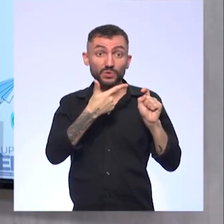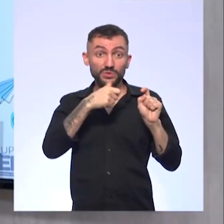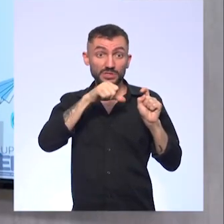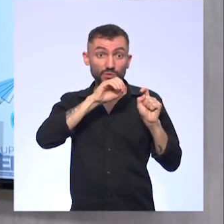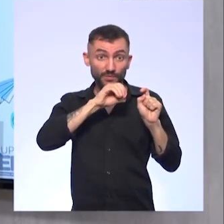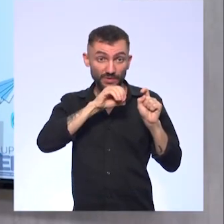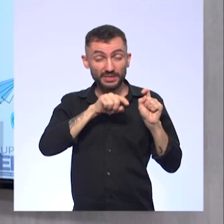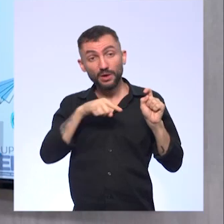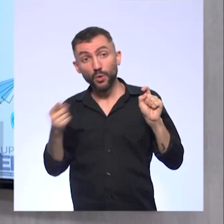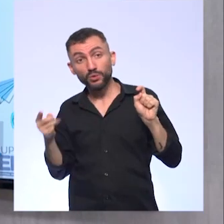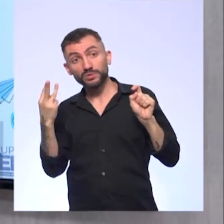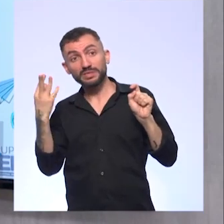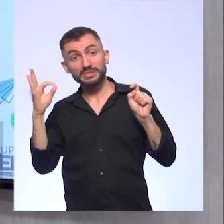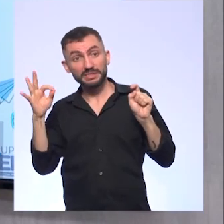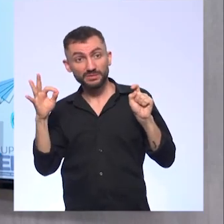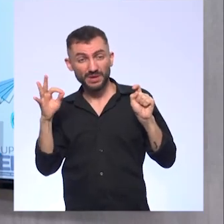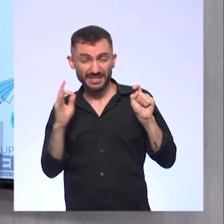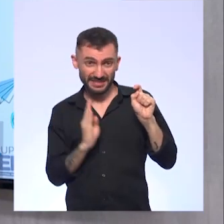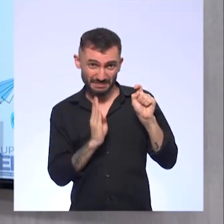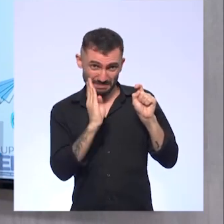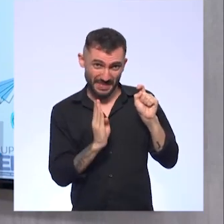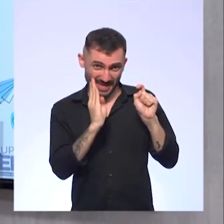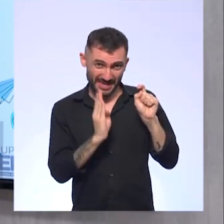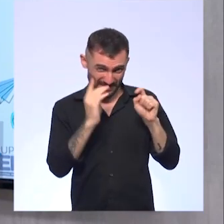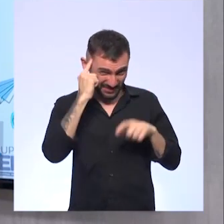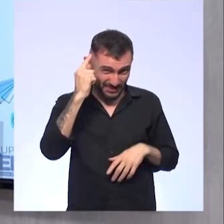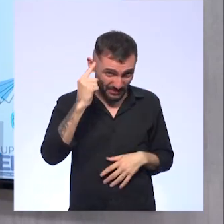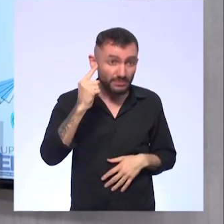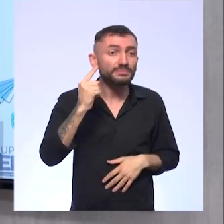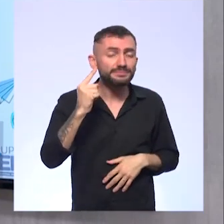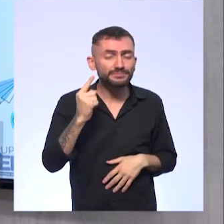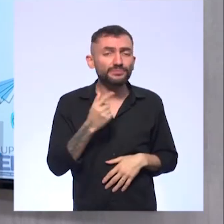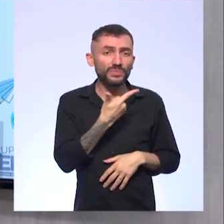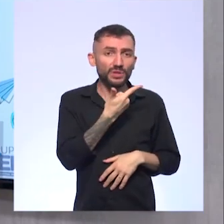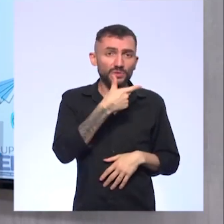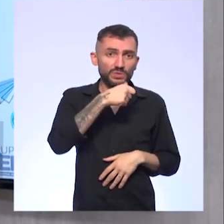340 vai ter que ter